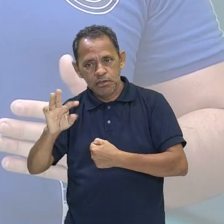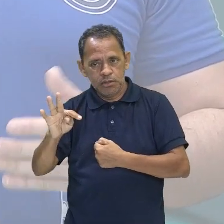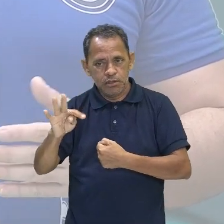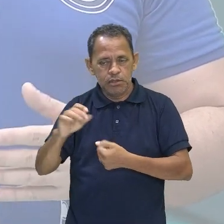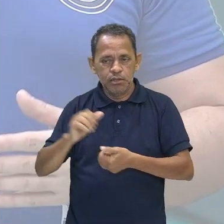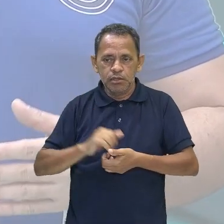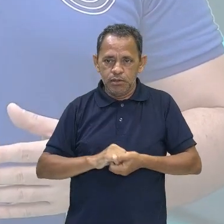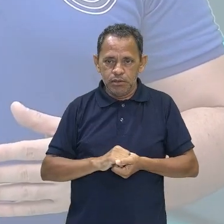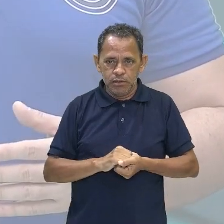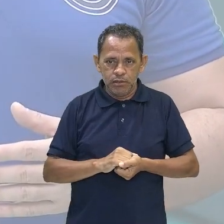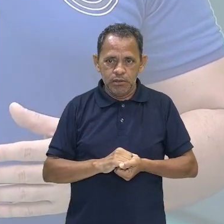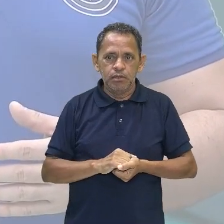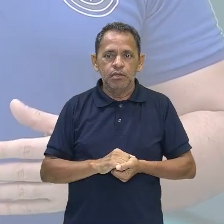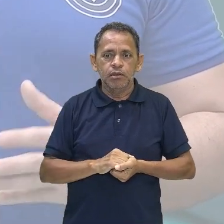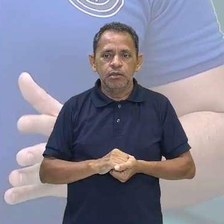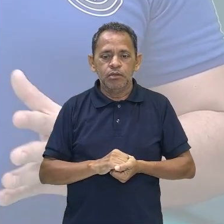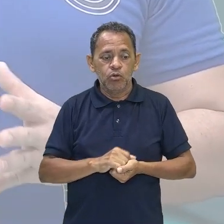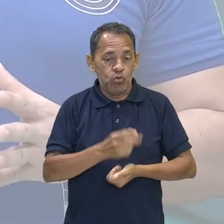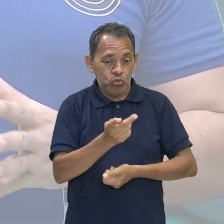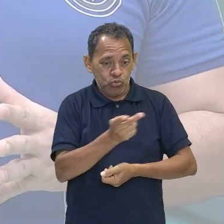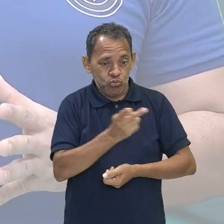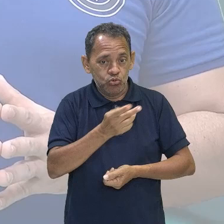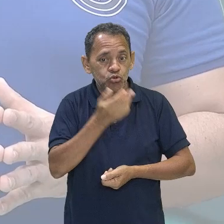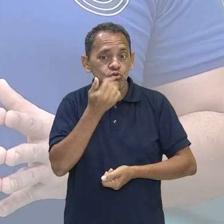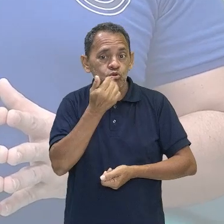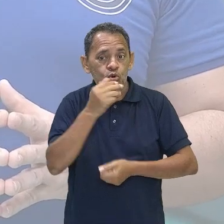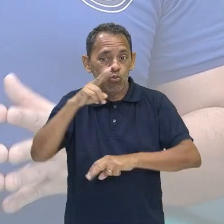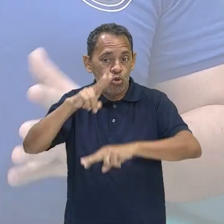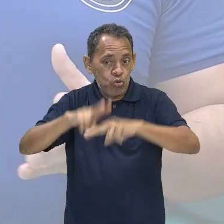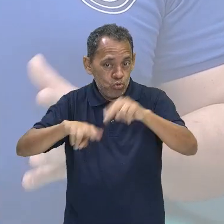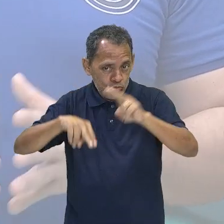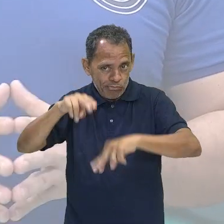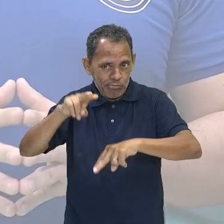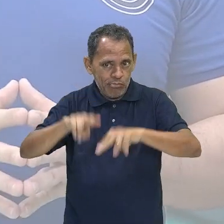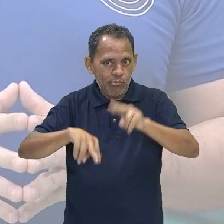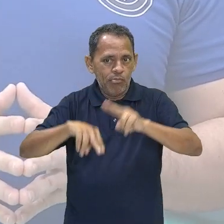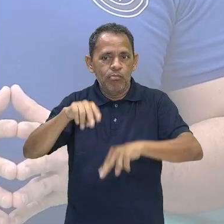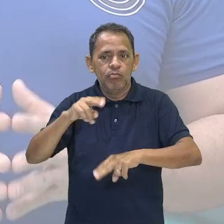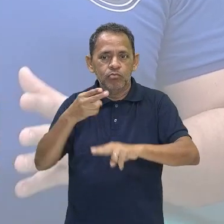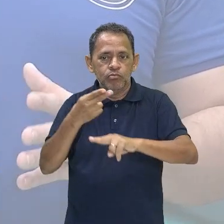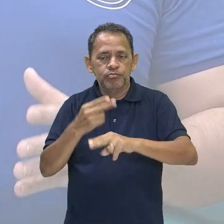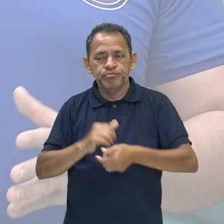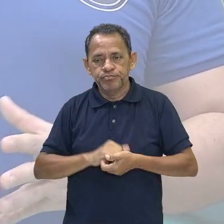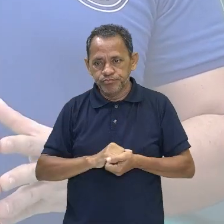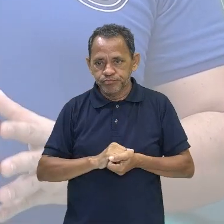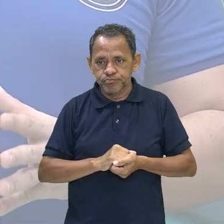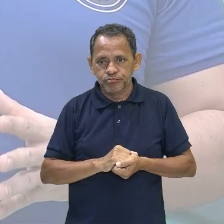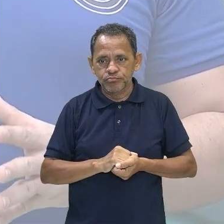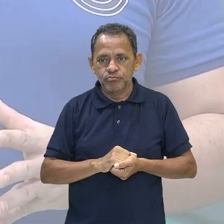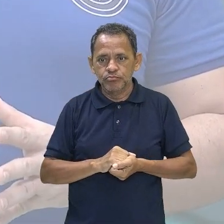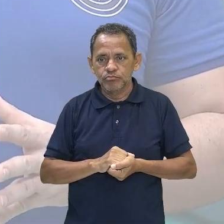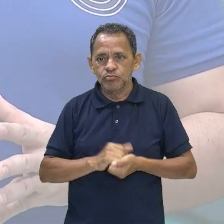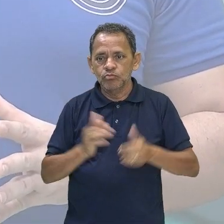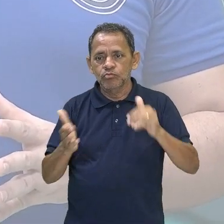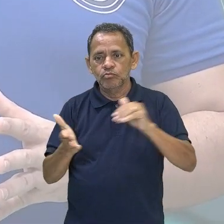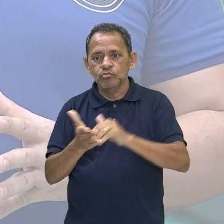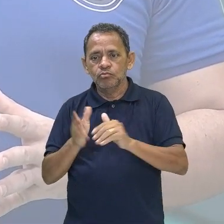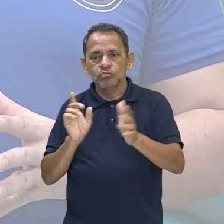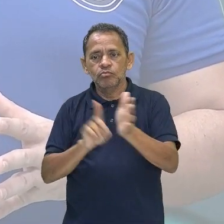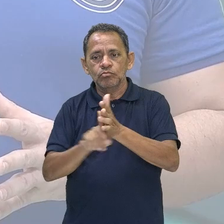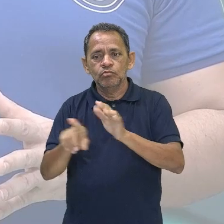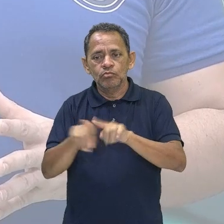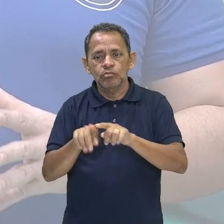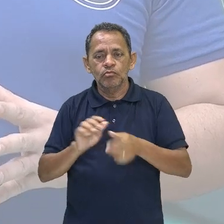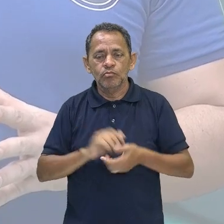Solomon estão comendo chocolate? E a última pergunta, are you driving